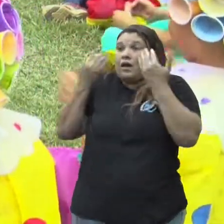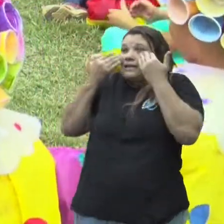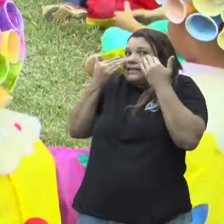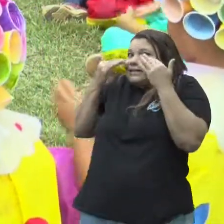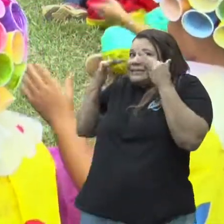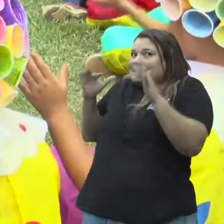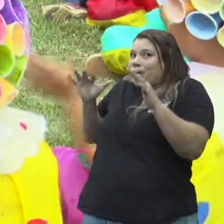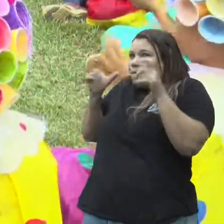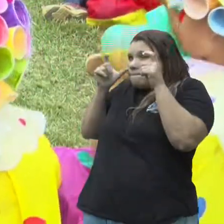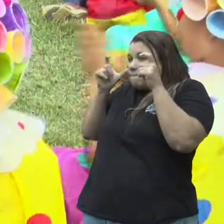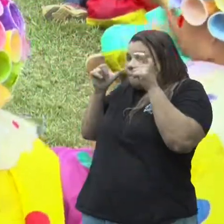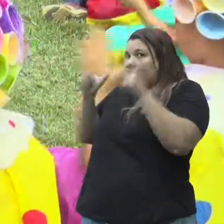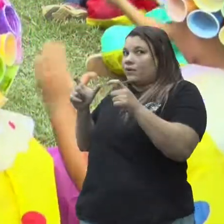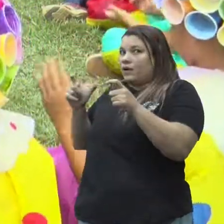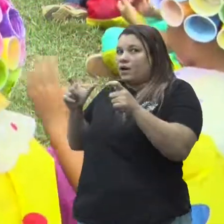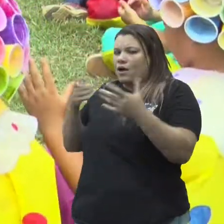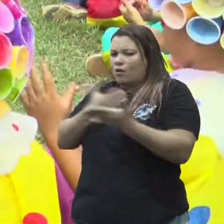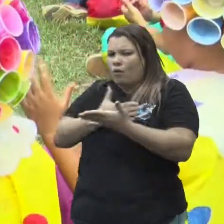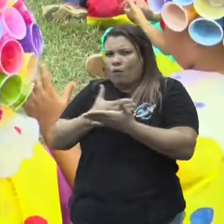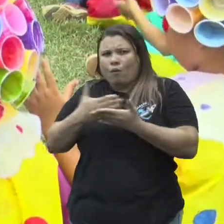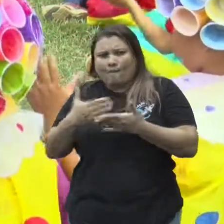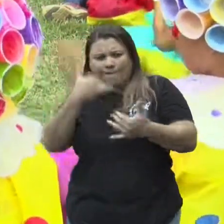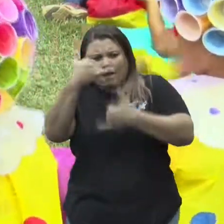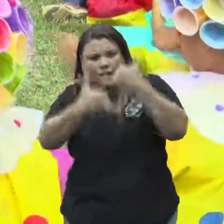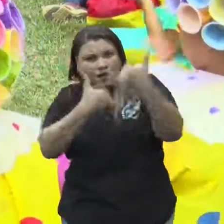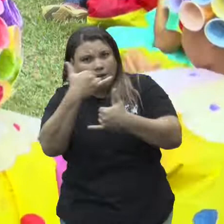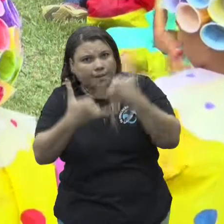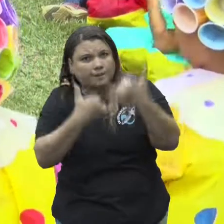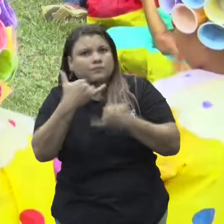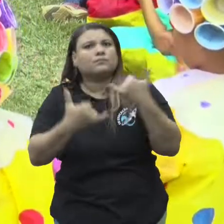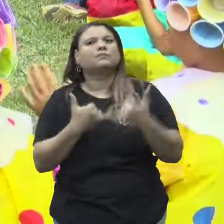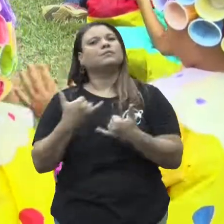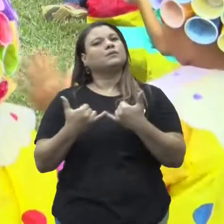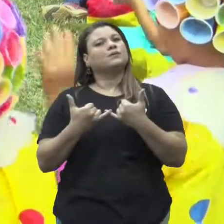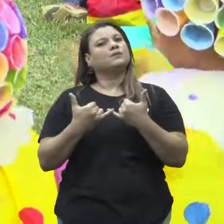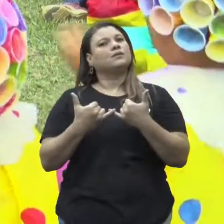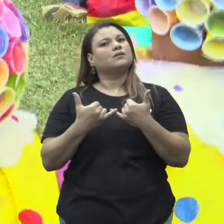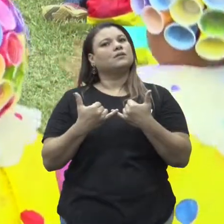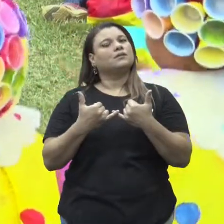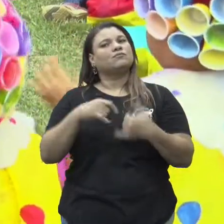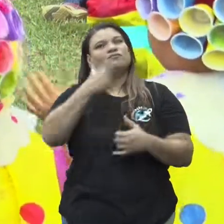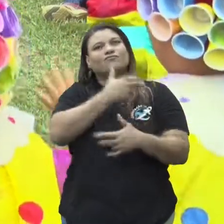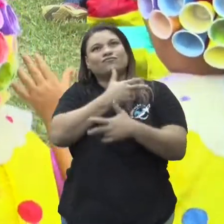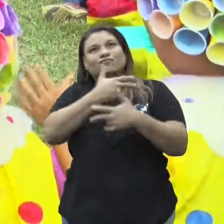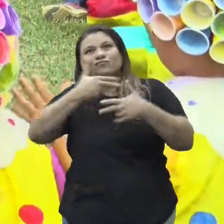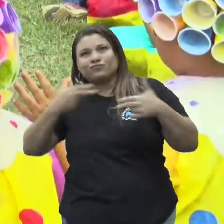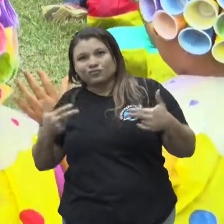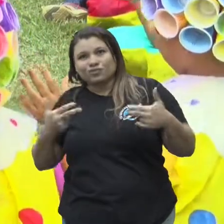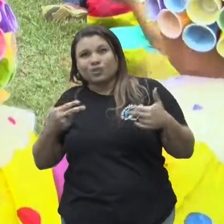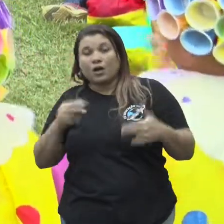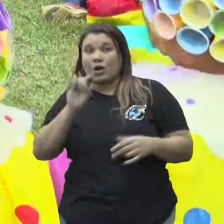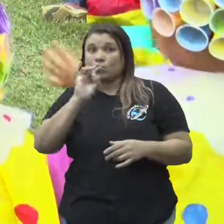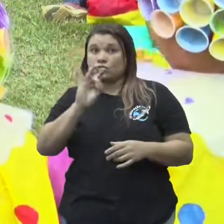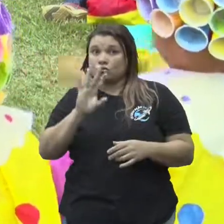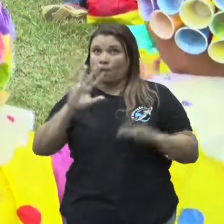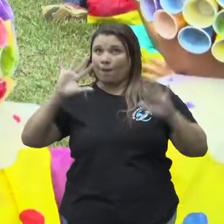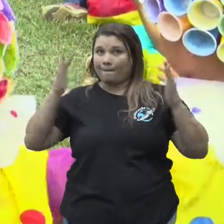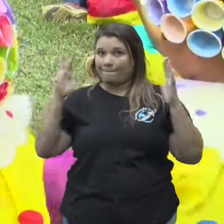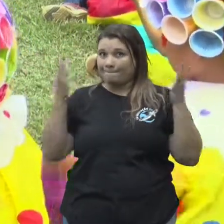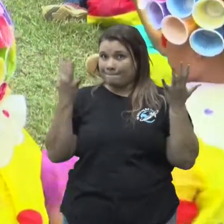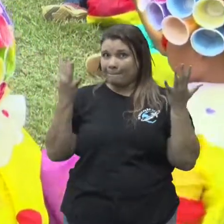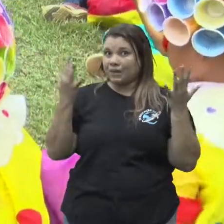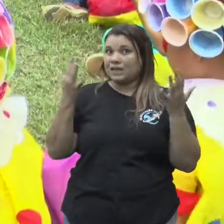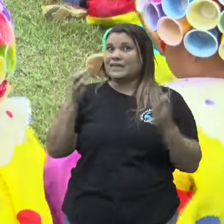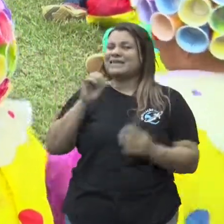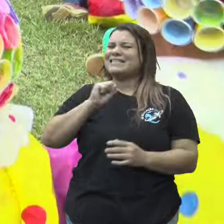vai começar a brincadeira das frutas, só bate palma